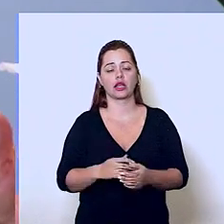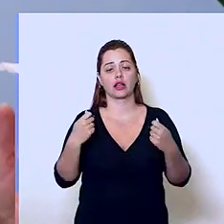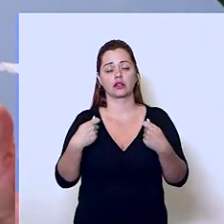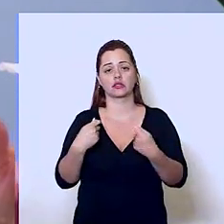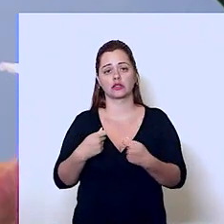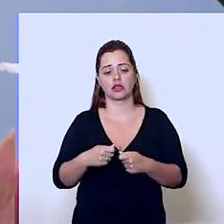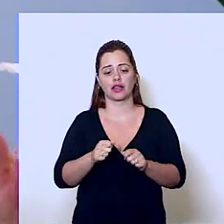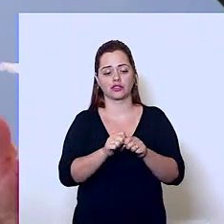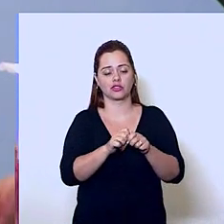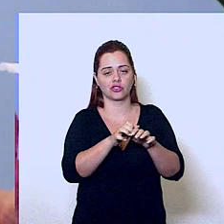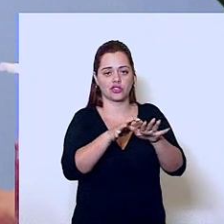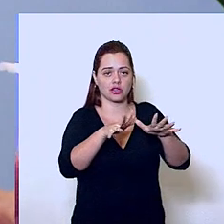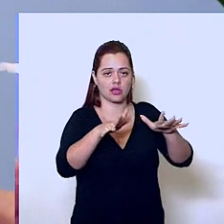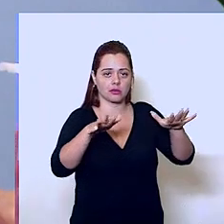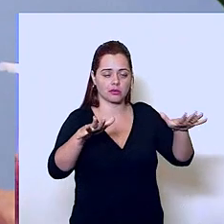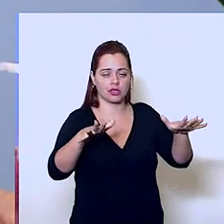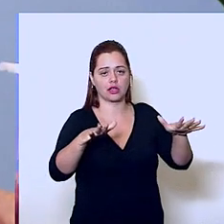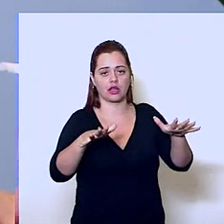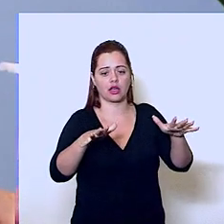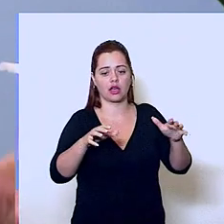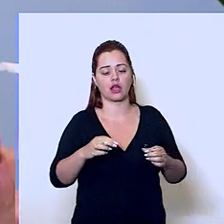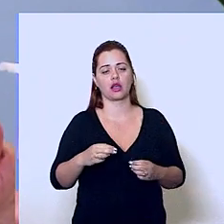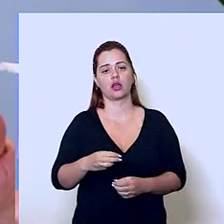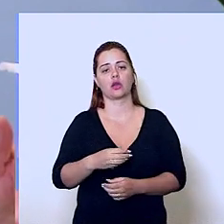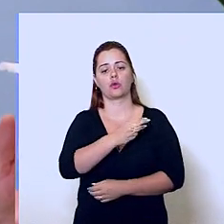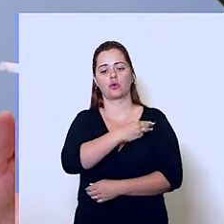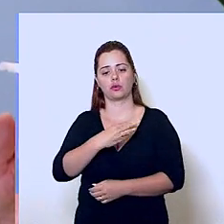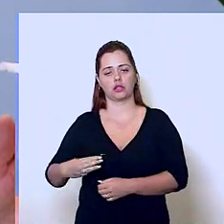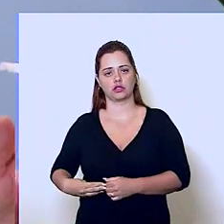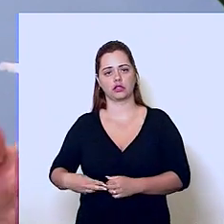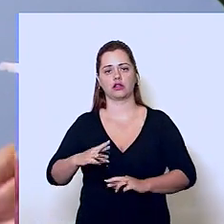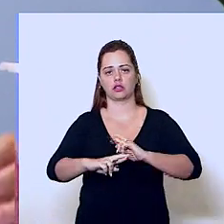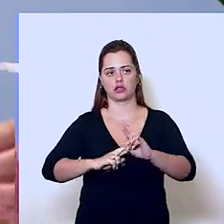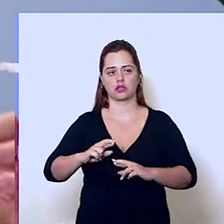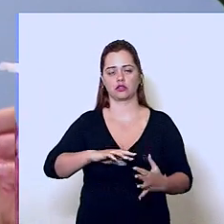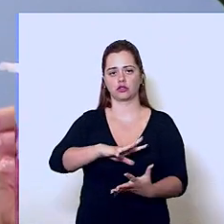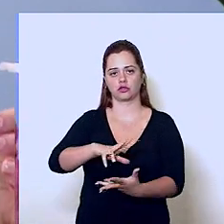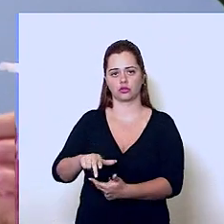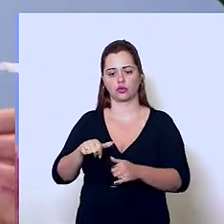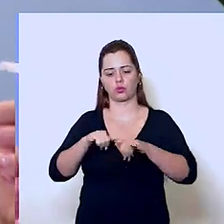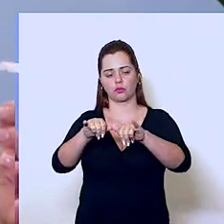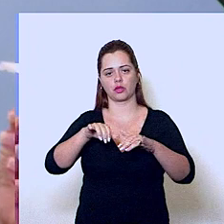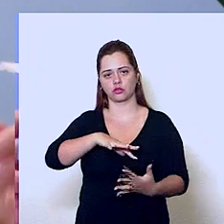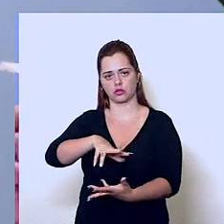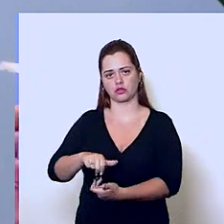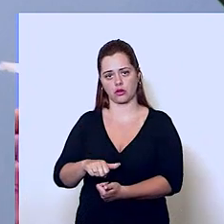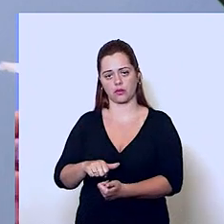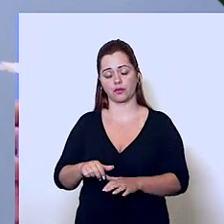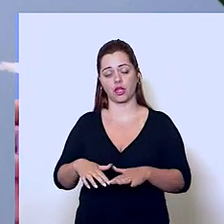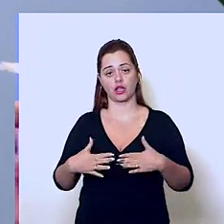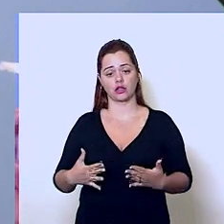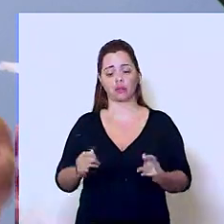a atuação do Ministério das Relações Exteriores no comércio exterior. E essa a sua capacidade, a